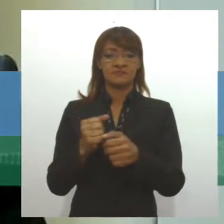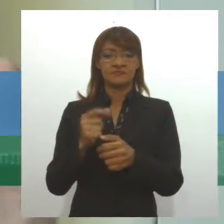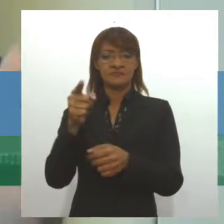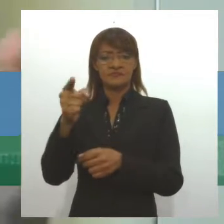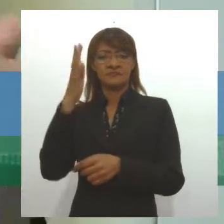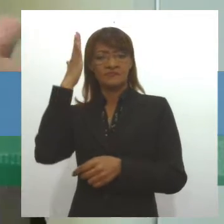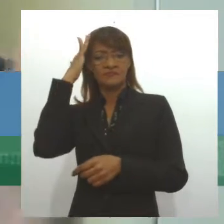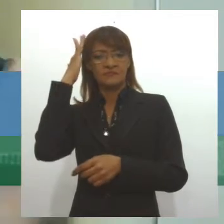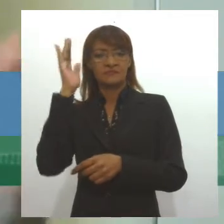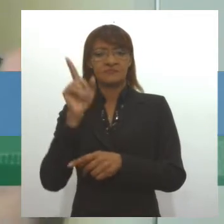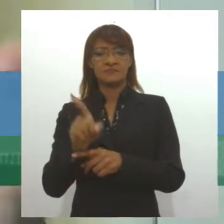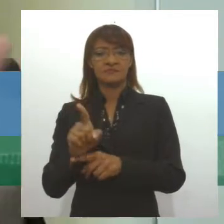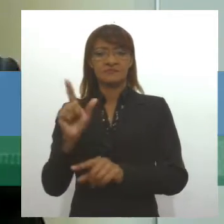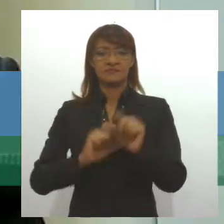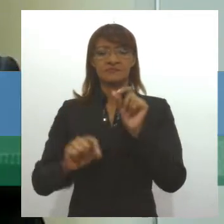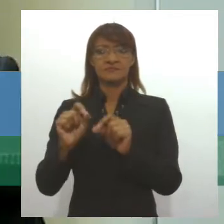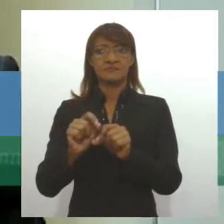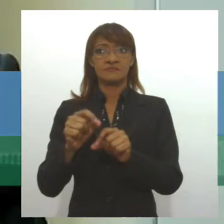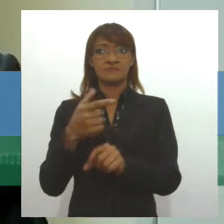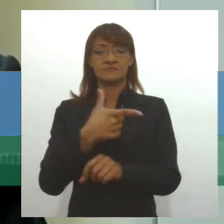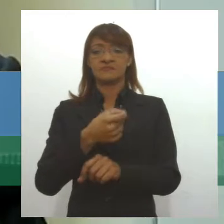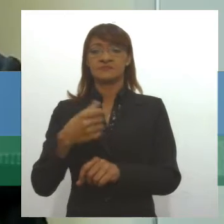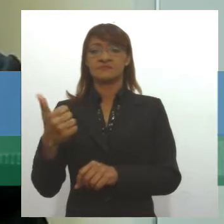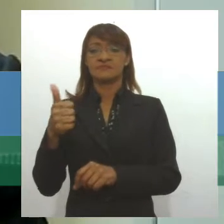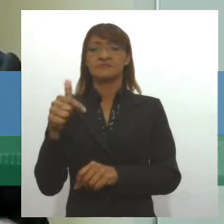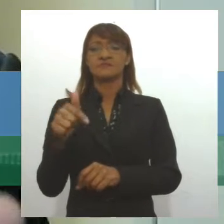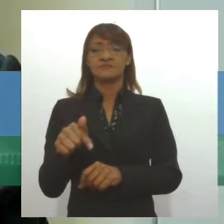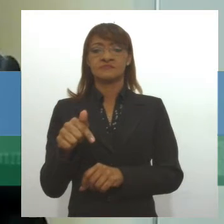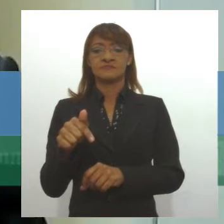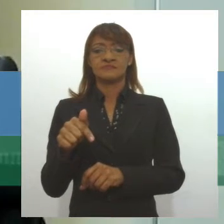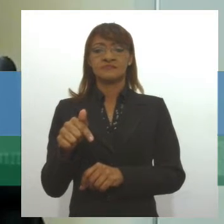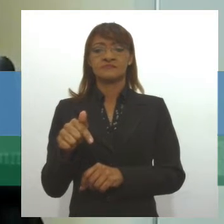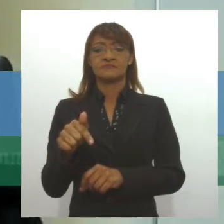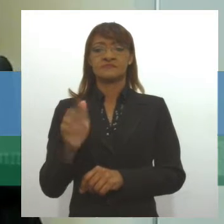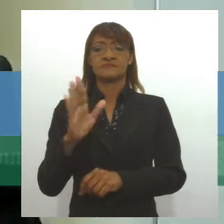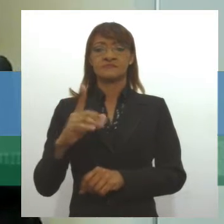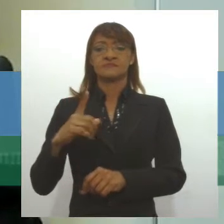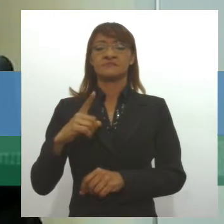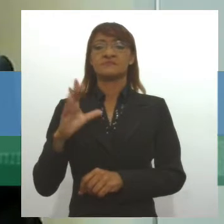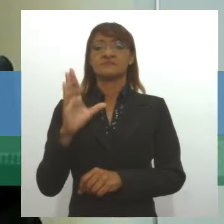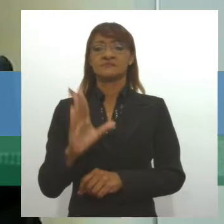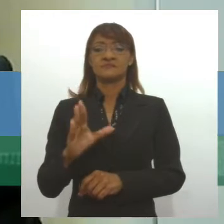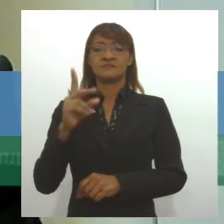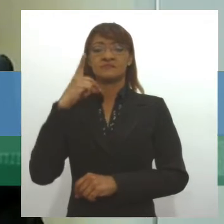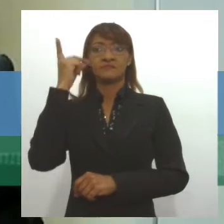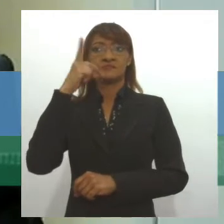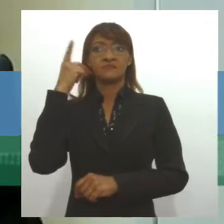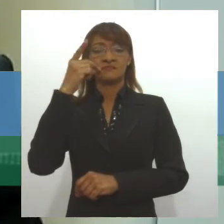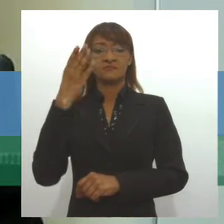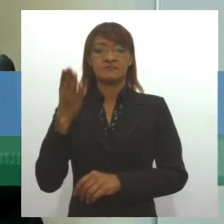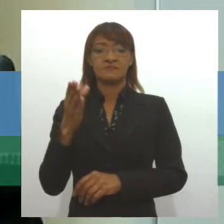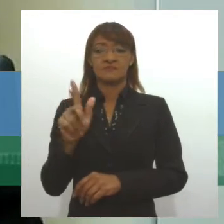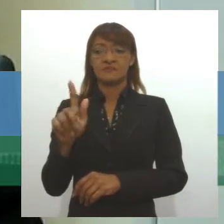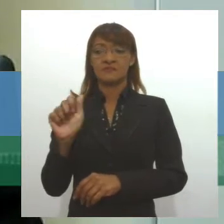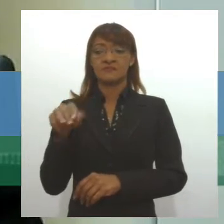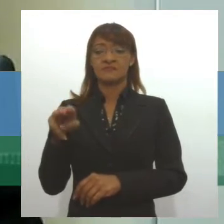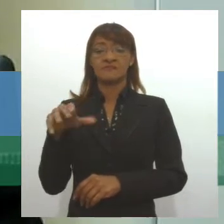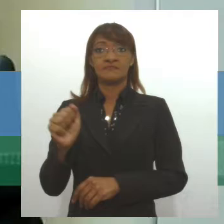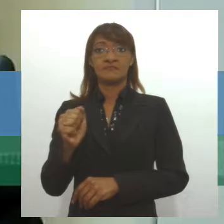Comissão Especial, que se instalou lá em 2017, presidida pelo então deputado Benito Agama, da